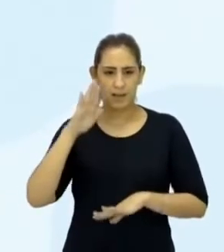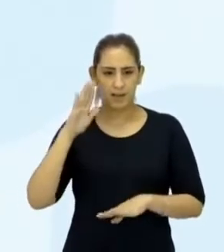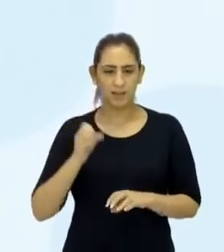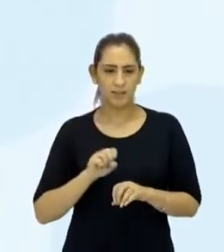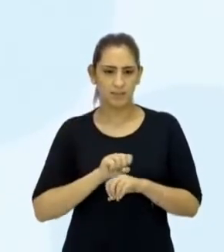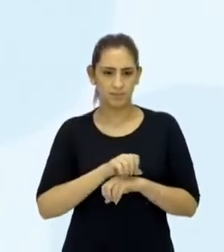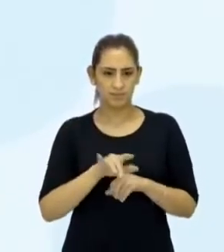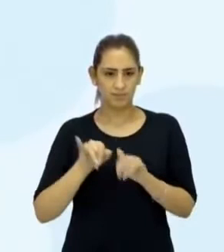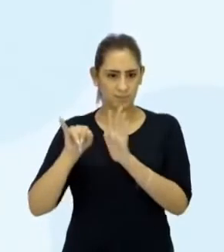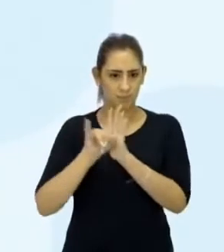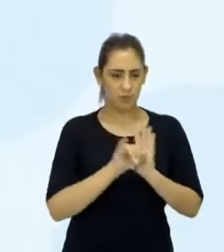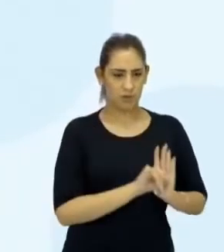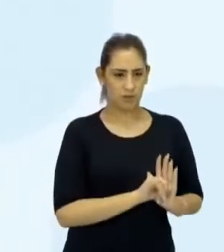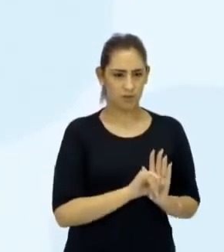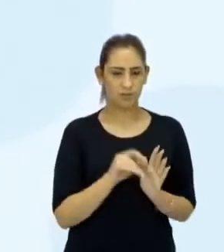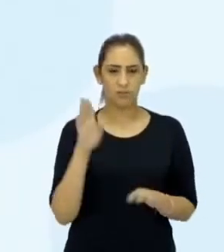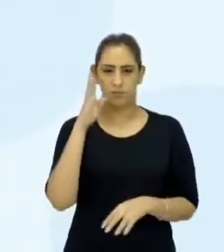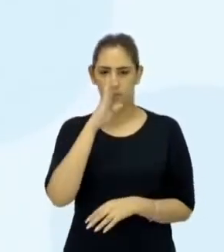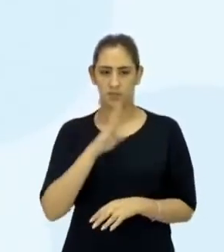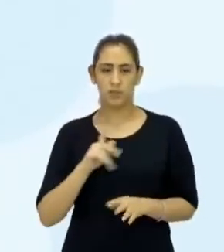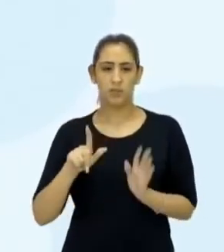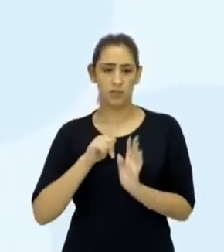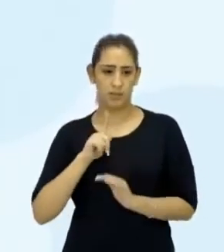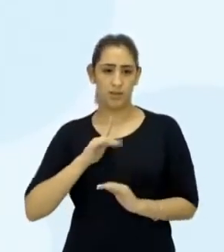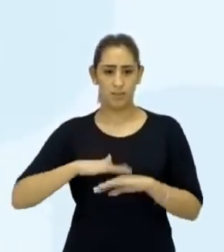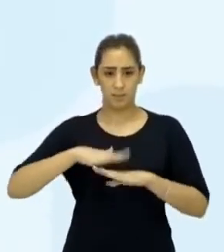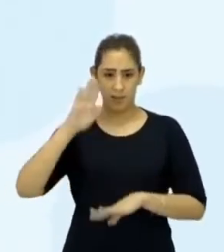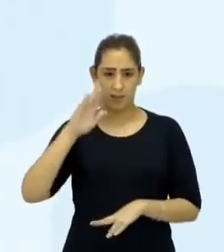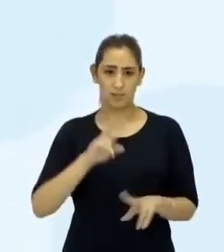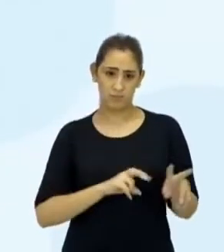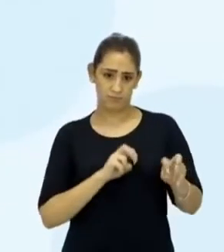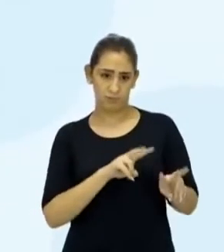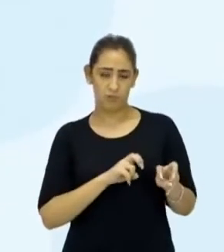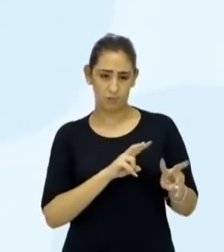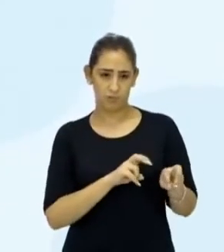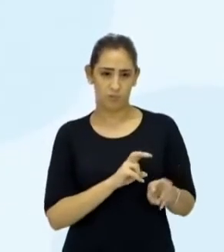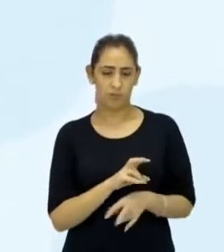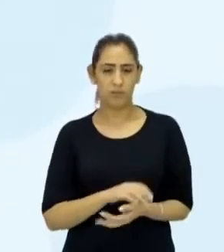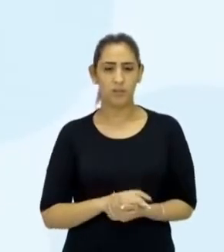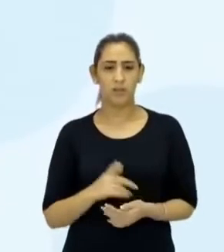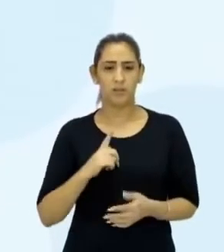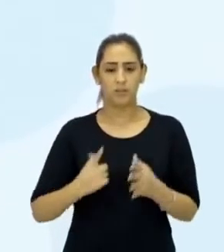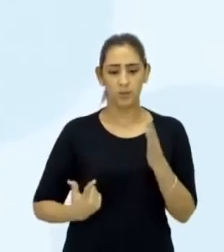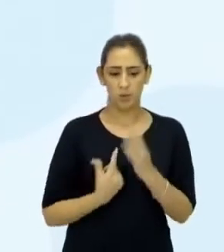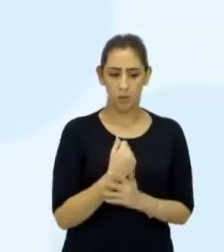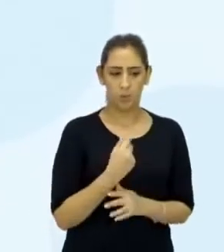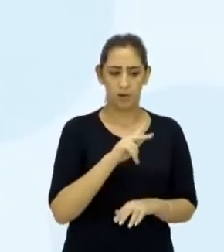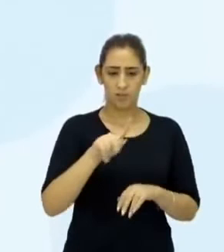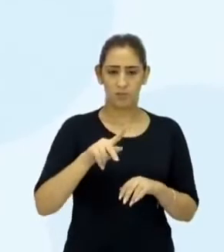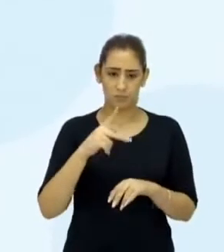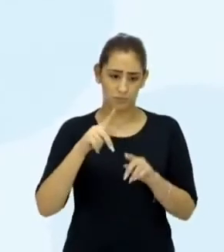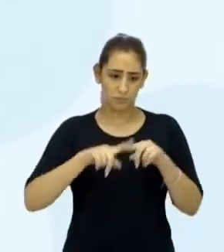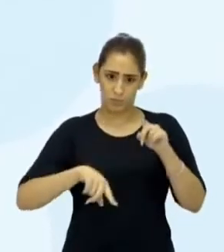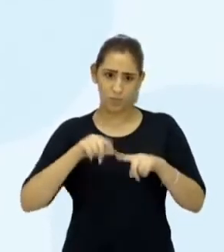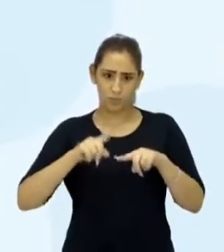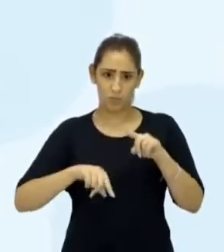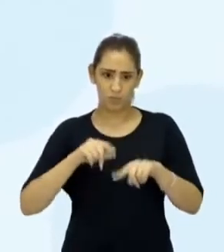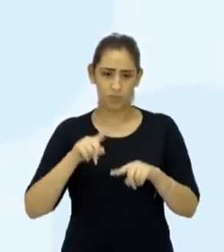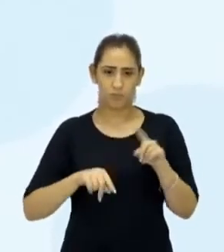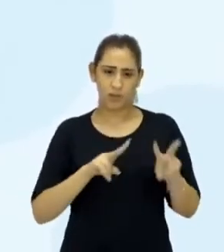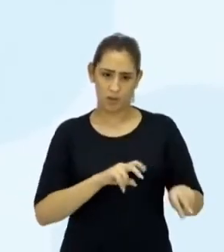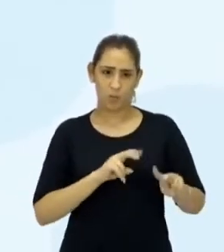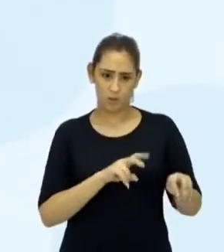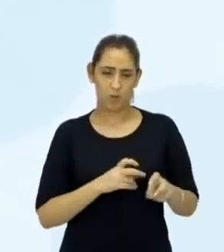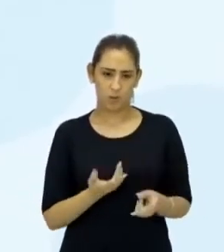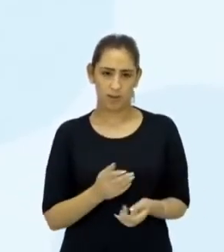o Brasil tem mais venda no agronegócio do que propriamente compra, né, de produtos aí da